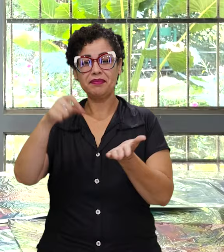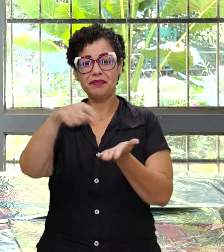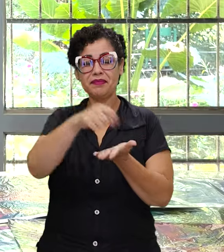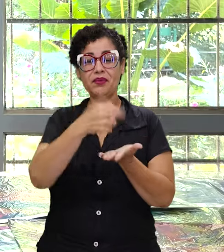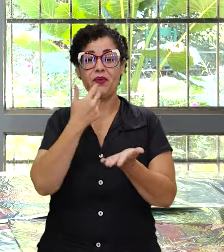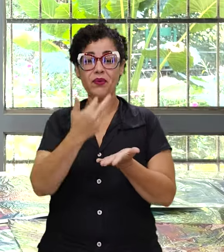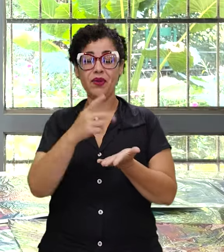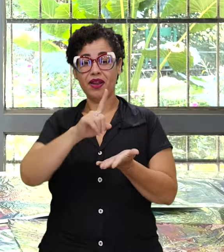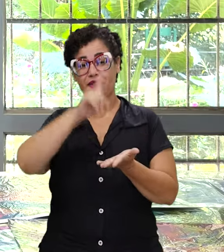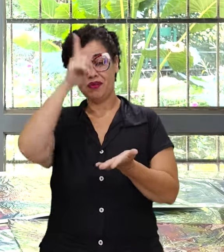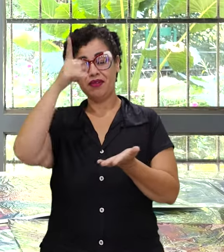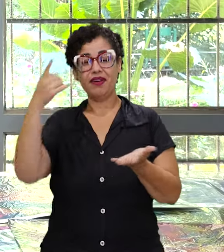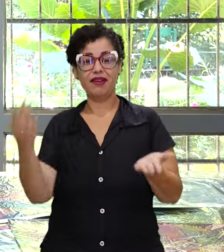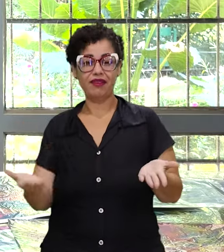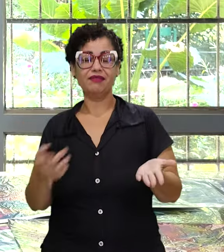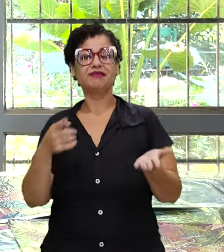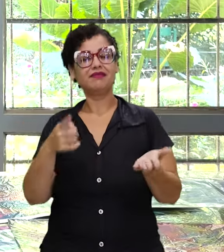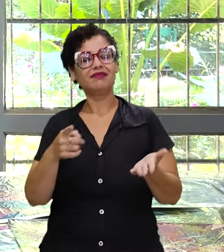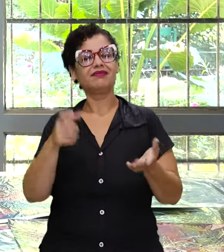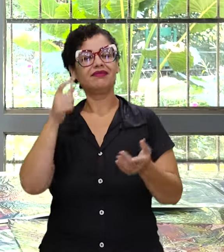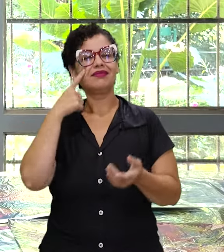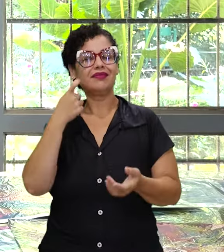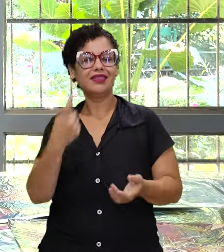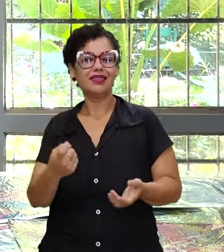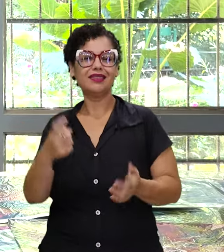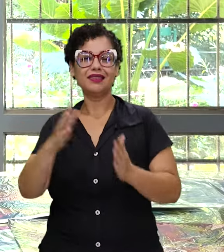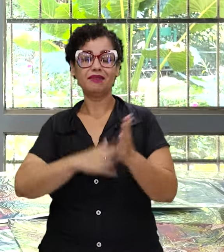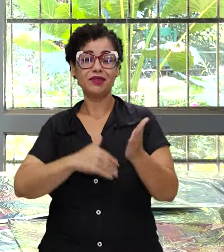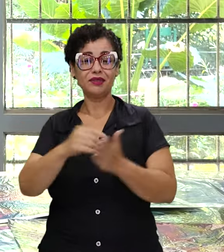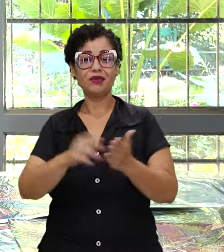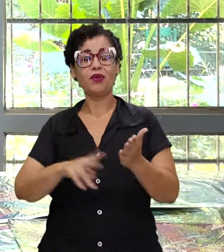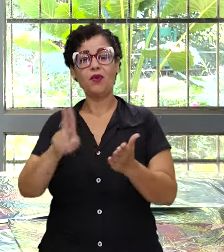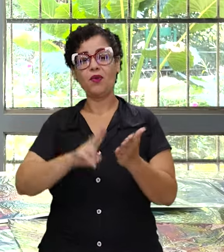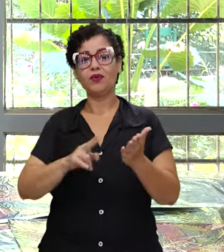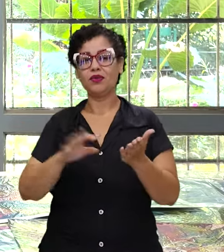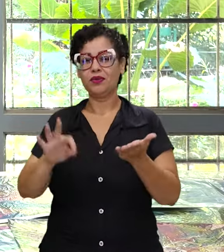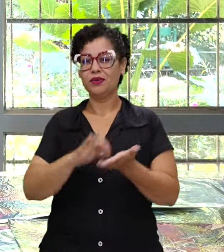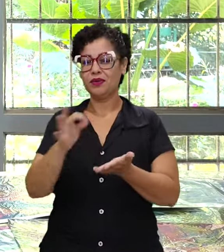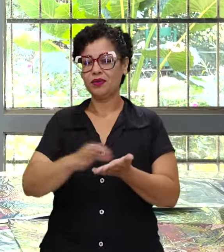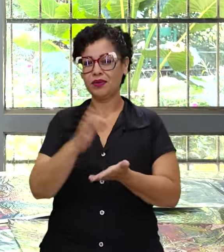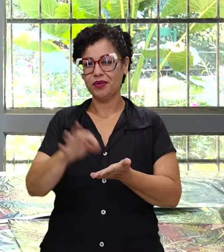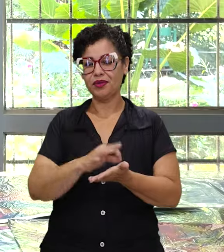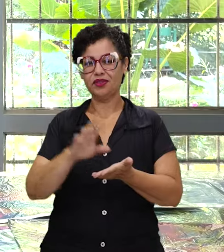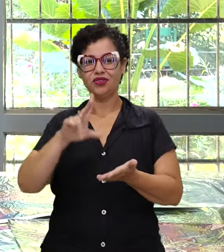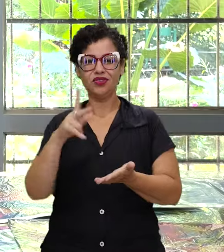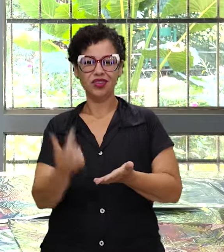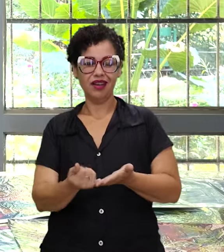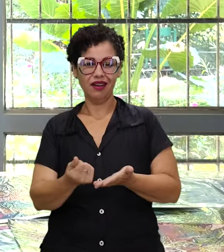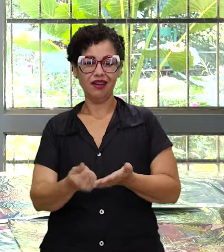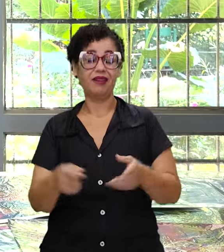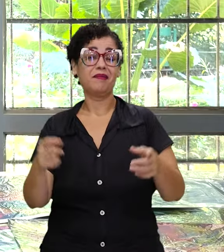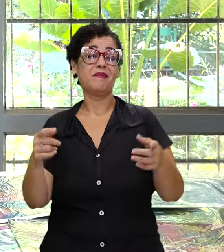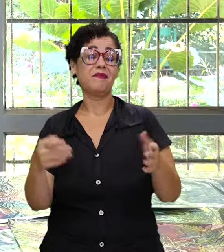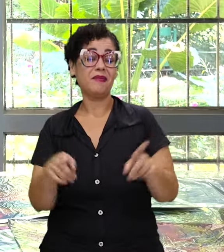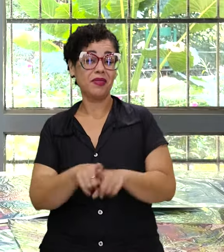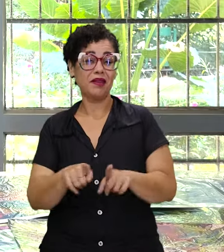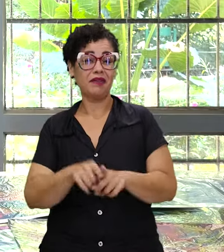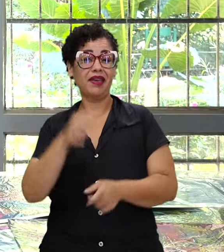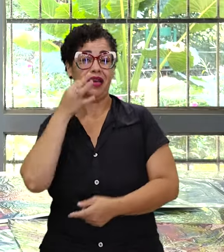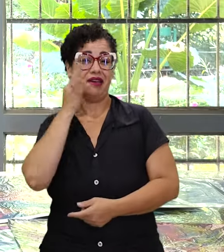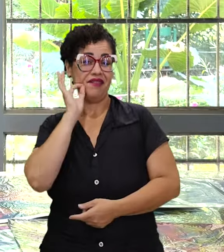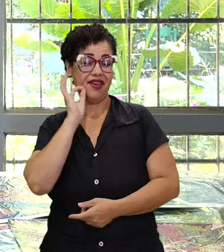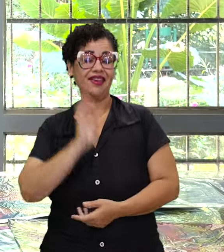pigmentos naturais e suas intrigantes pinturas feitas com costuras, chás e até com